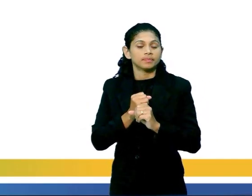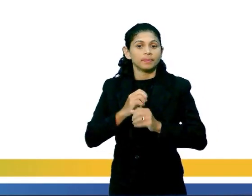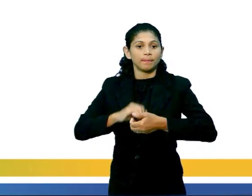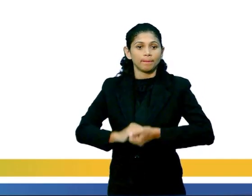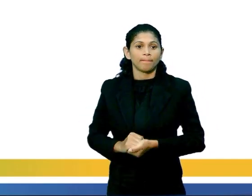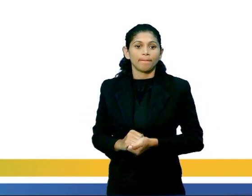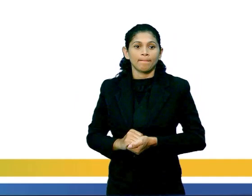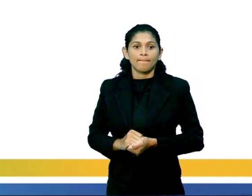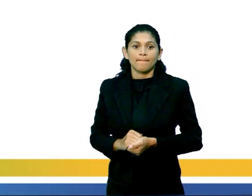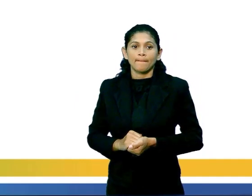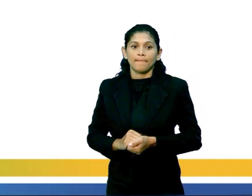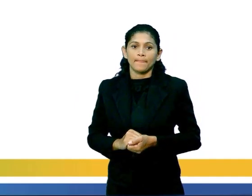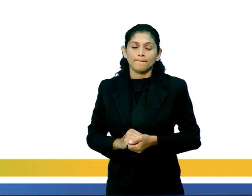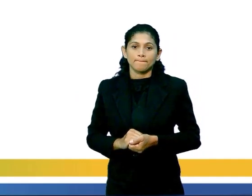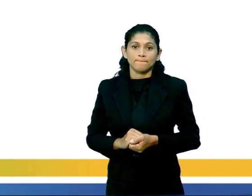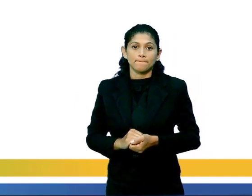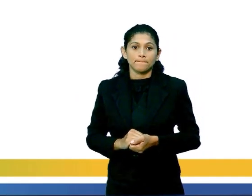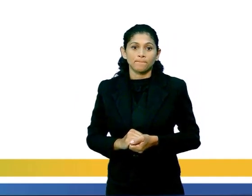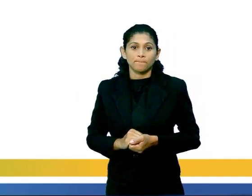Vamos lá.